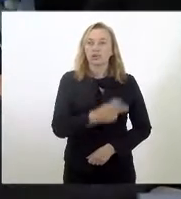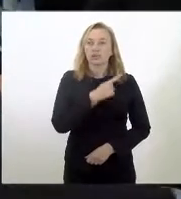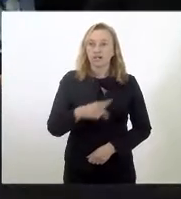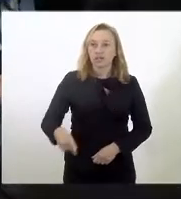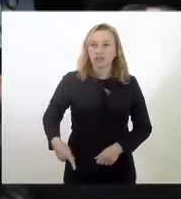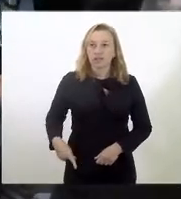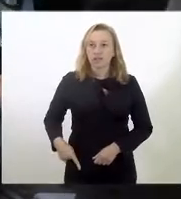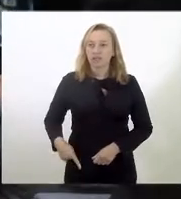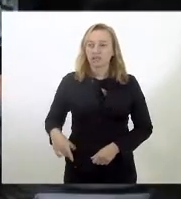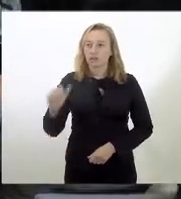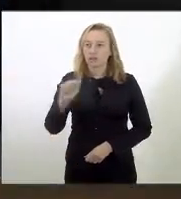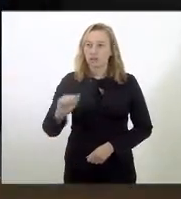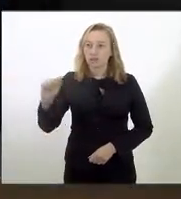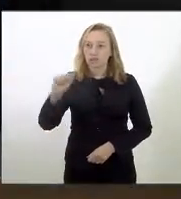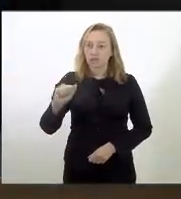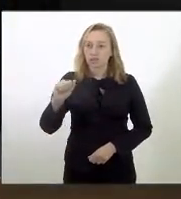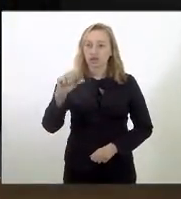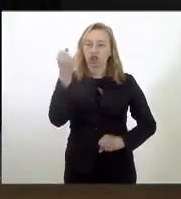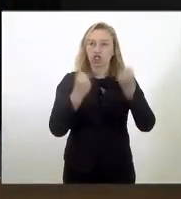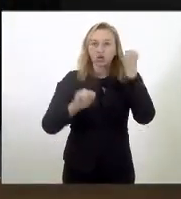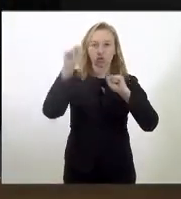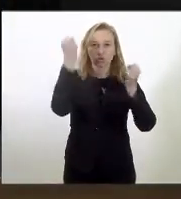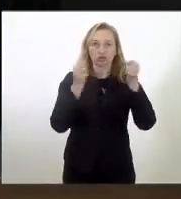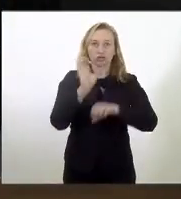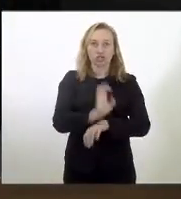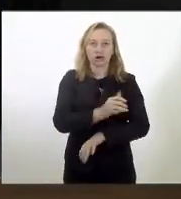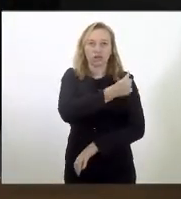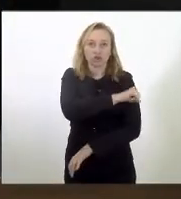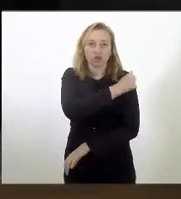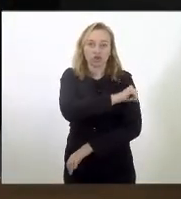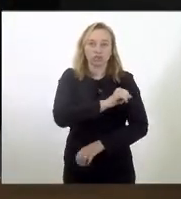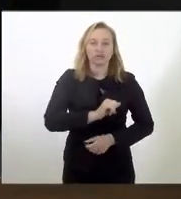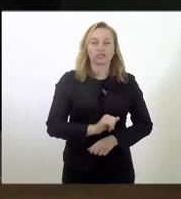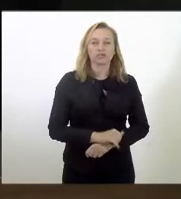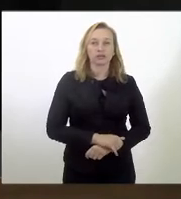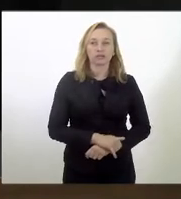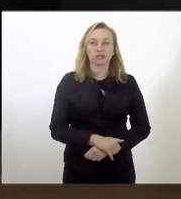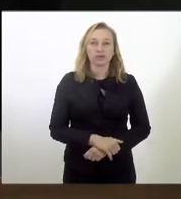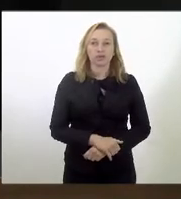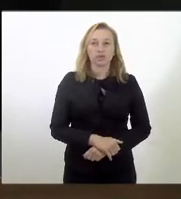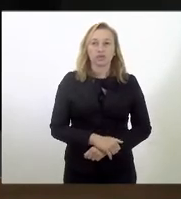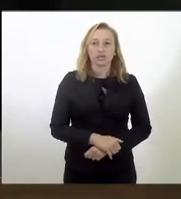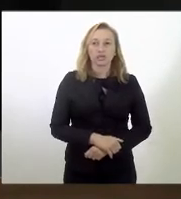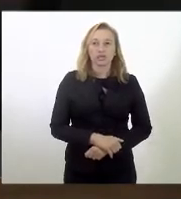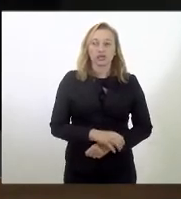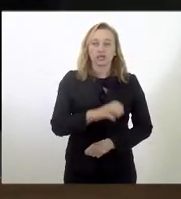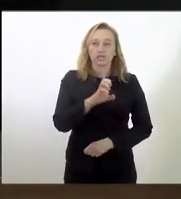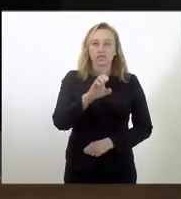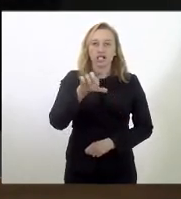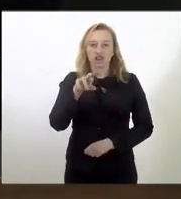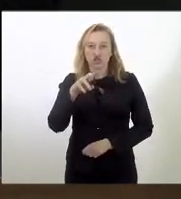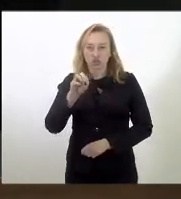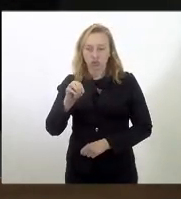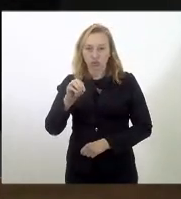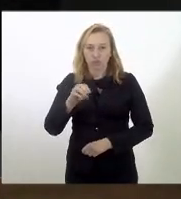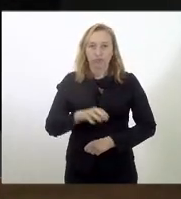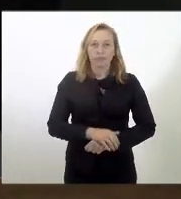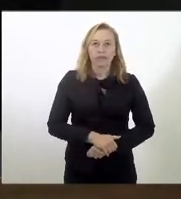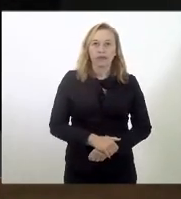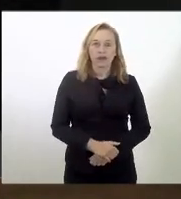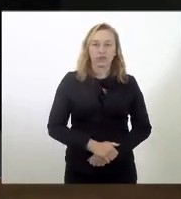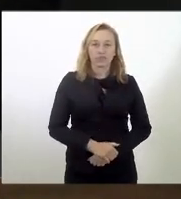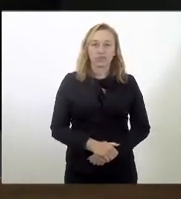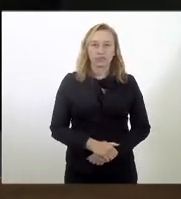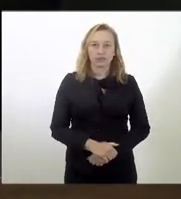Presidente da Associação de Indústria do Estado do Rio de Janeiro, Rio Indústria, Sérgio Duarte.